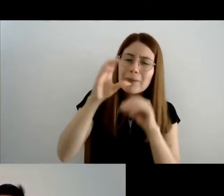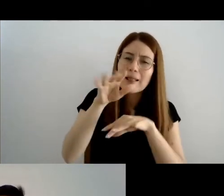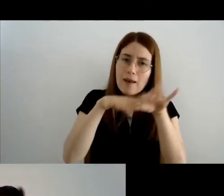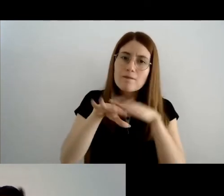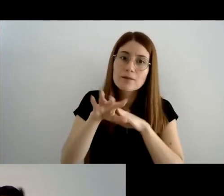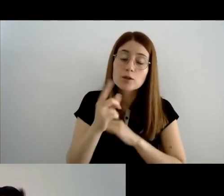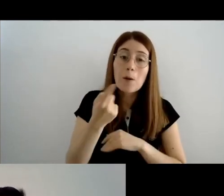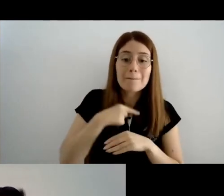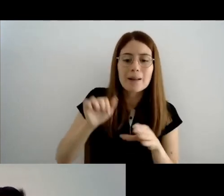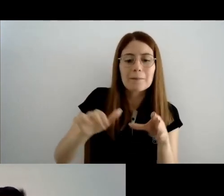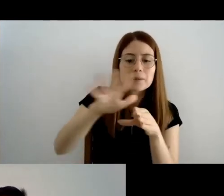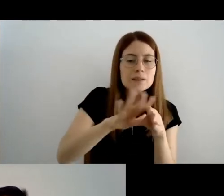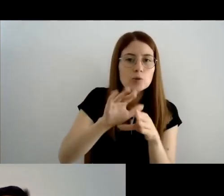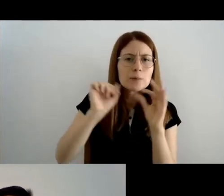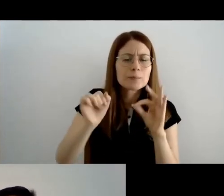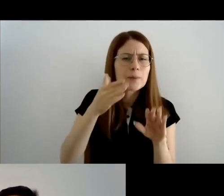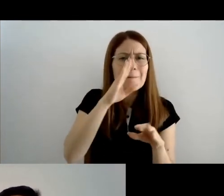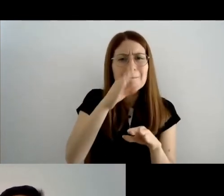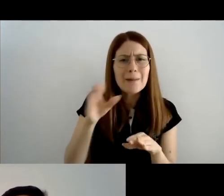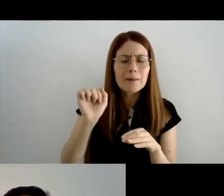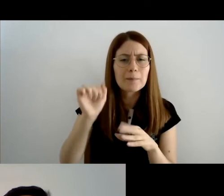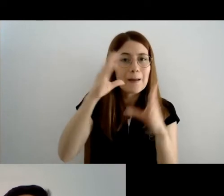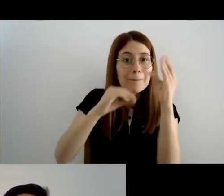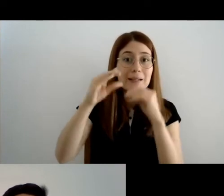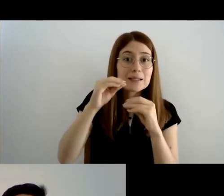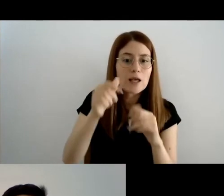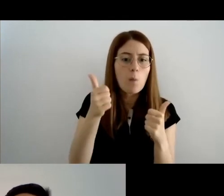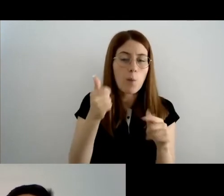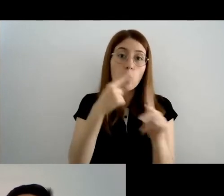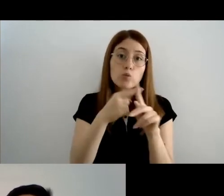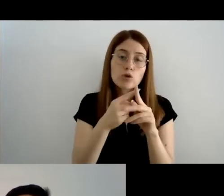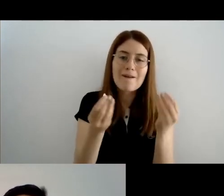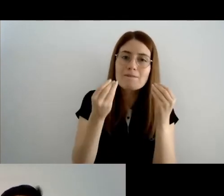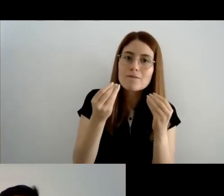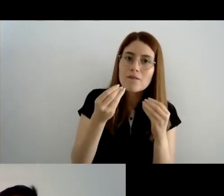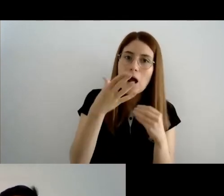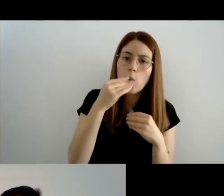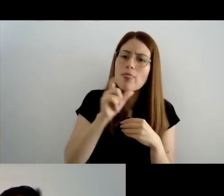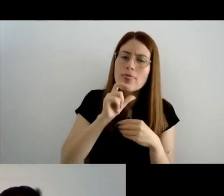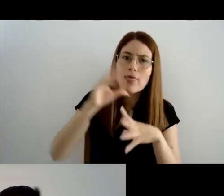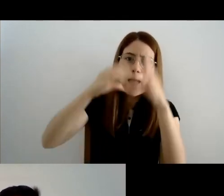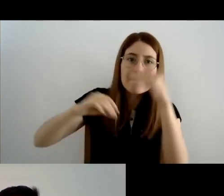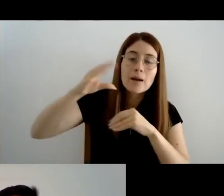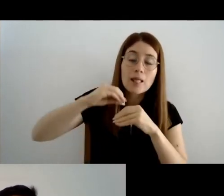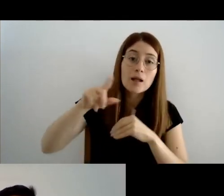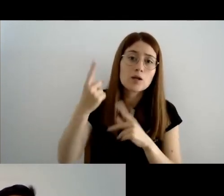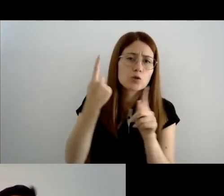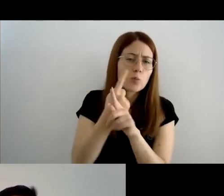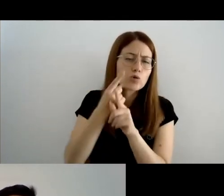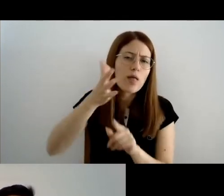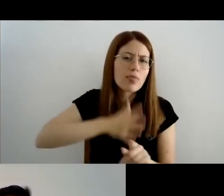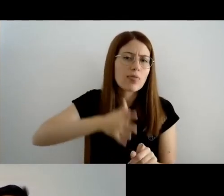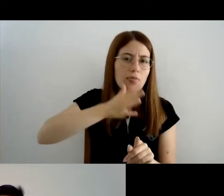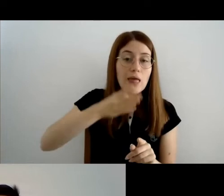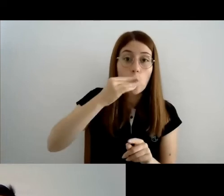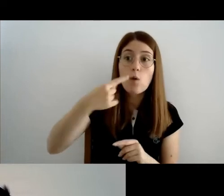criar contextos de aprendizagem que sejam altamente favoráveis para que os nossos alunos possam aprender. E é um dos feedbacks que nós temos dos alunos quando vão para